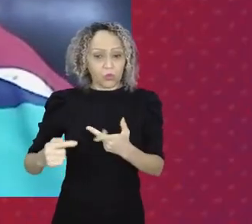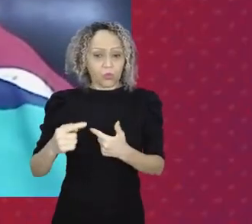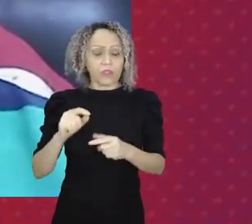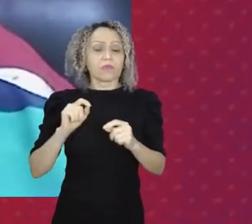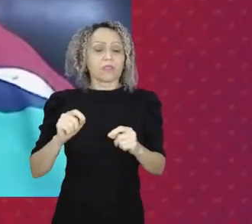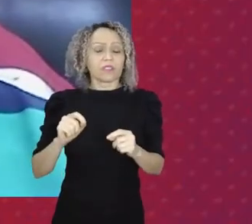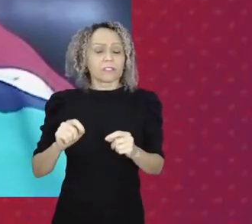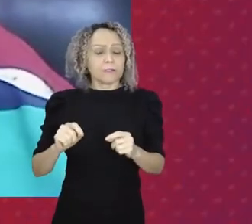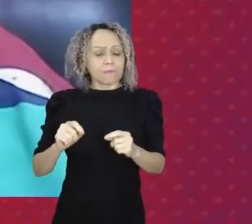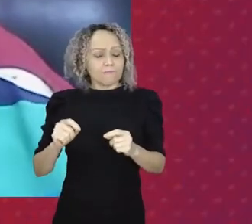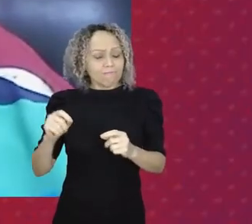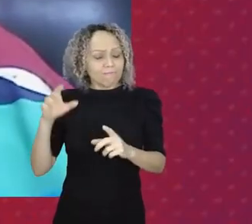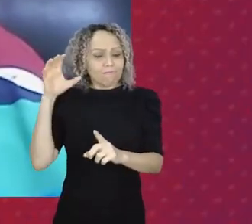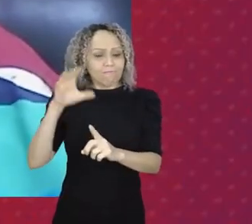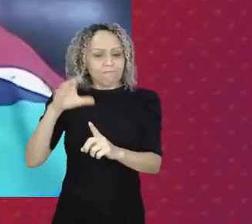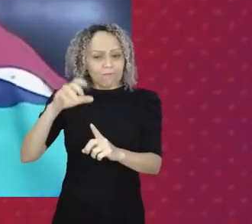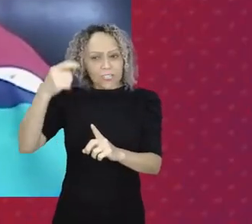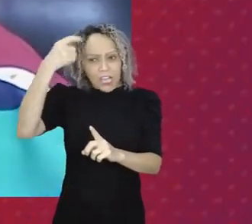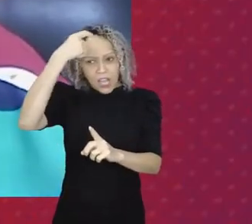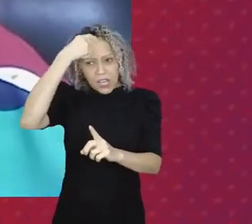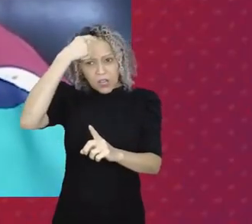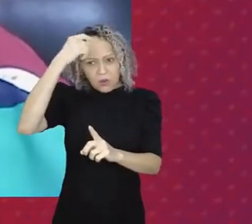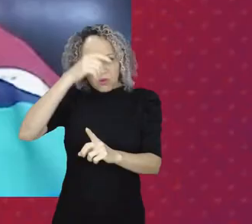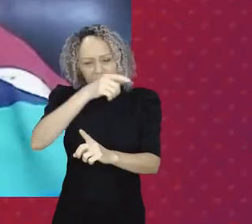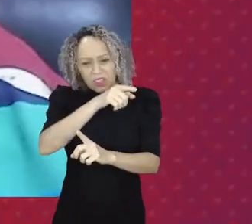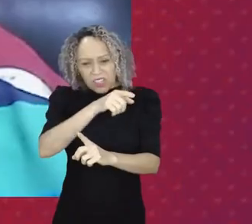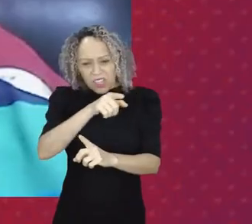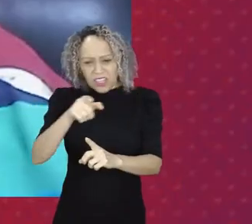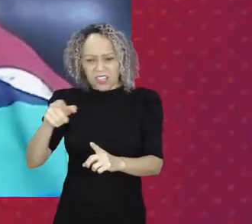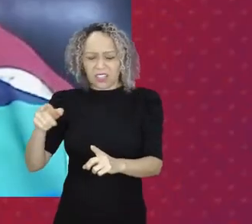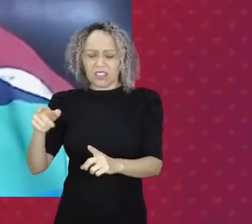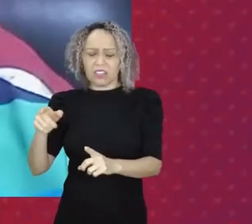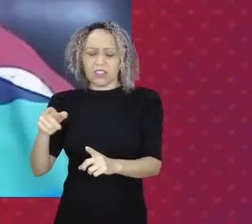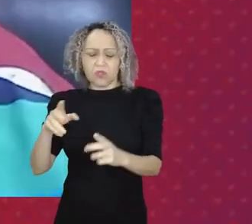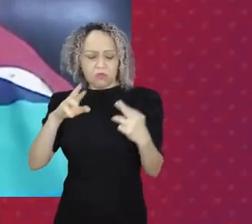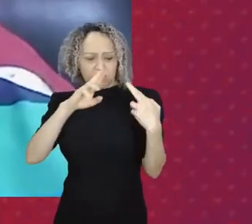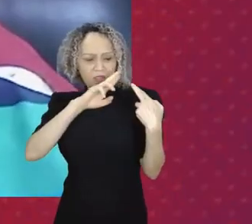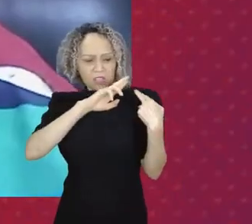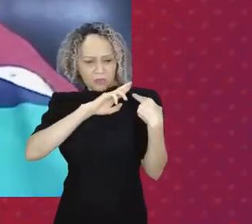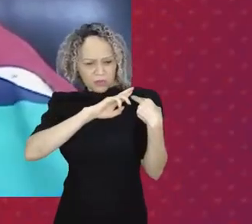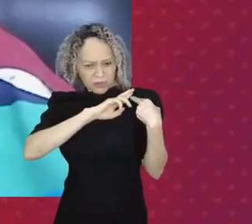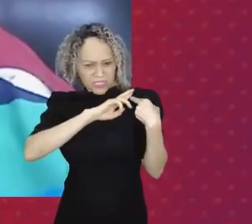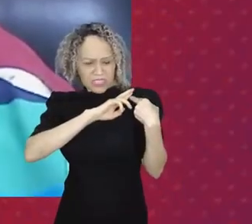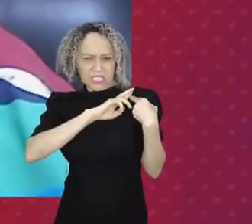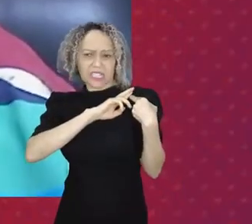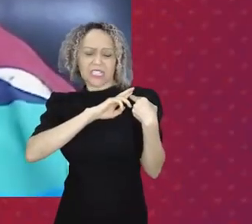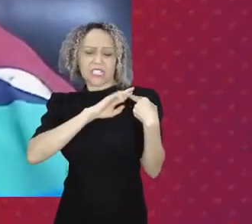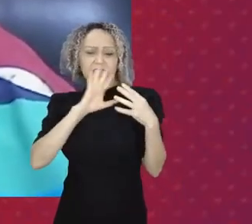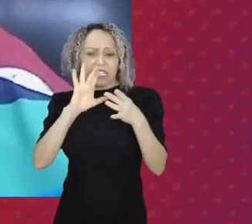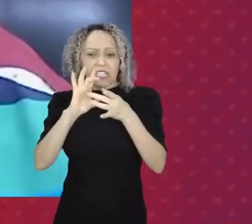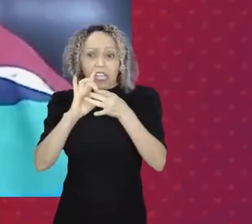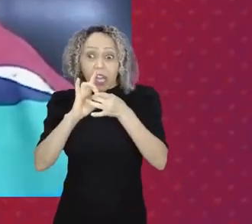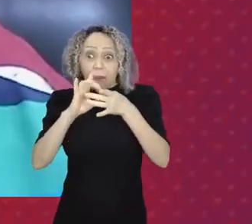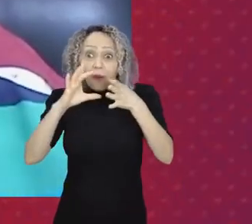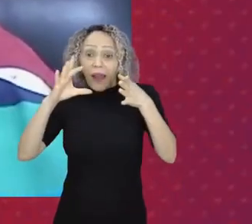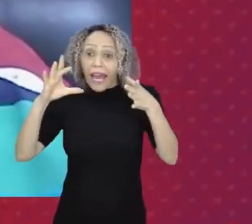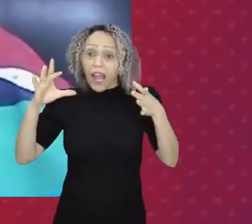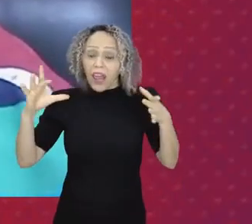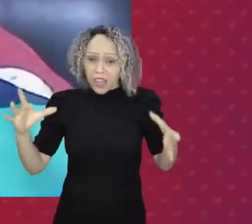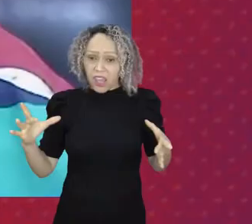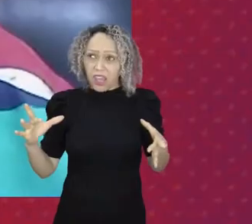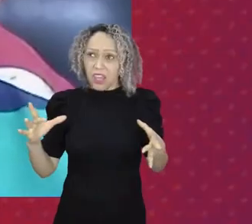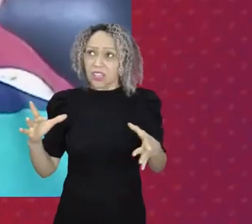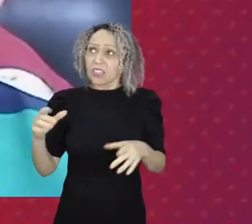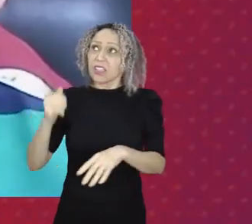à consciência de uma responsabilidade de democracia, de que essa pátria